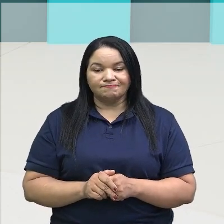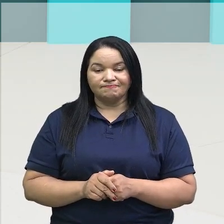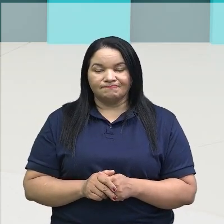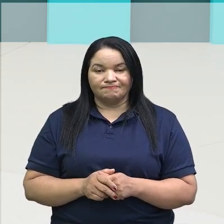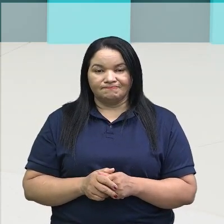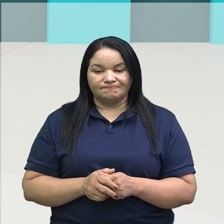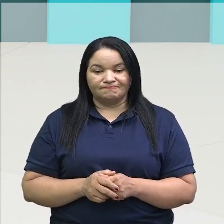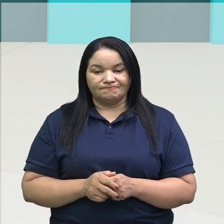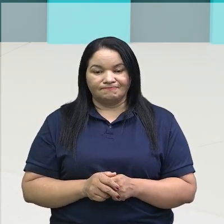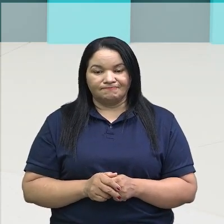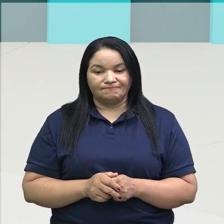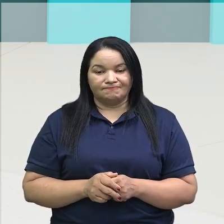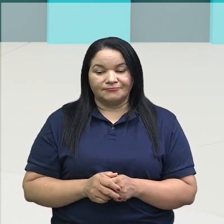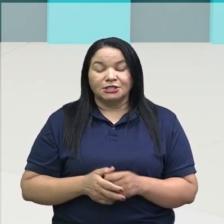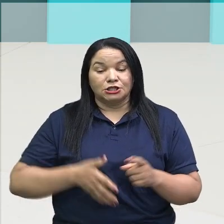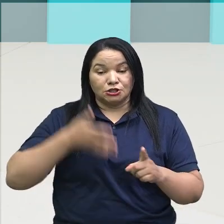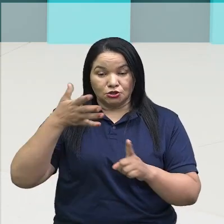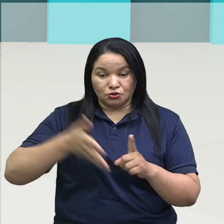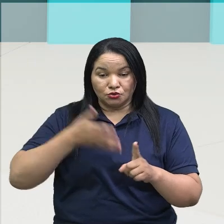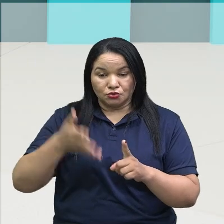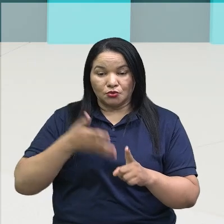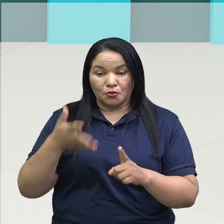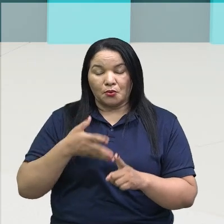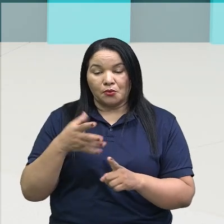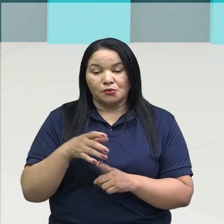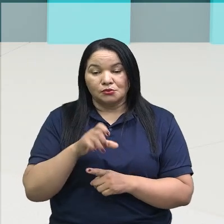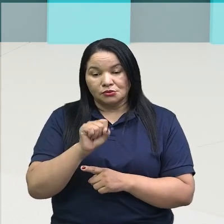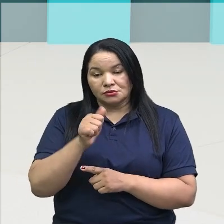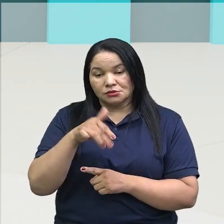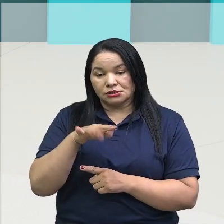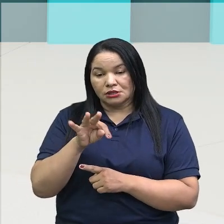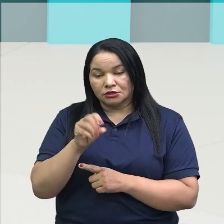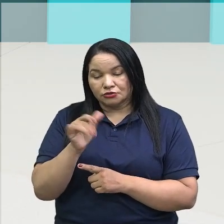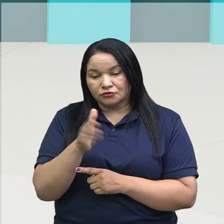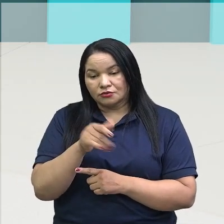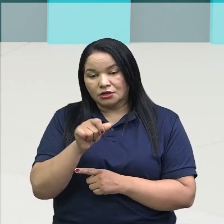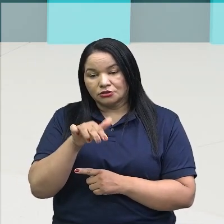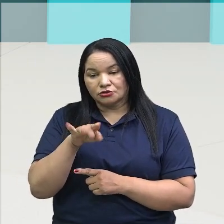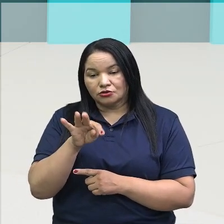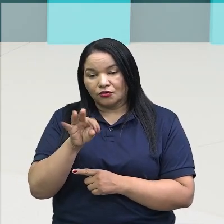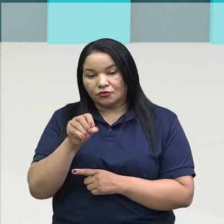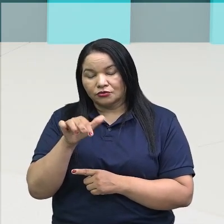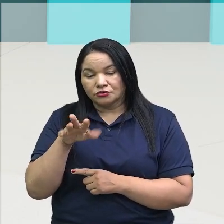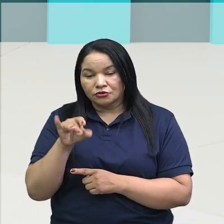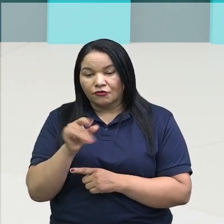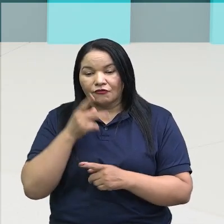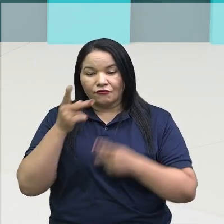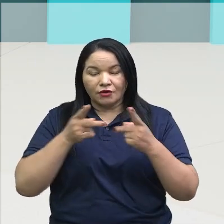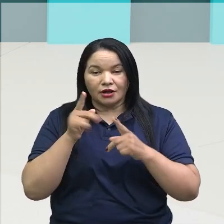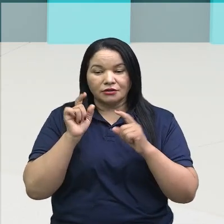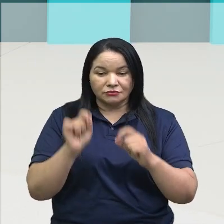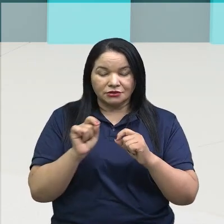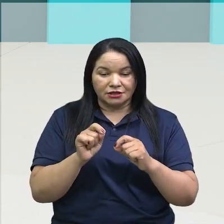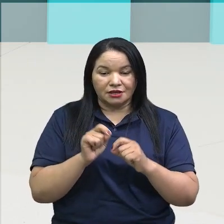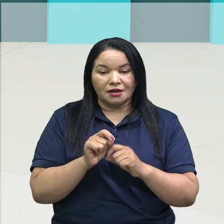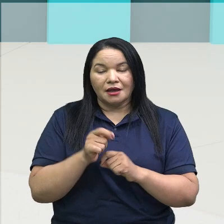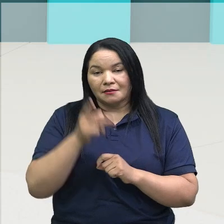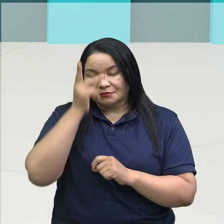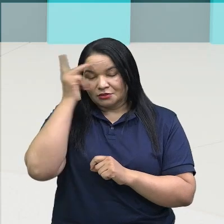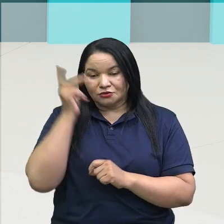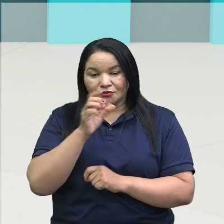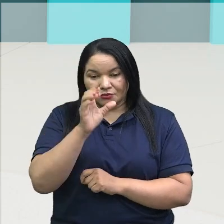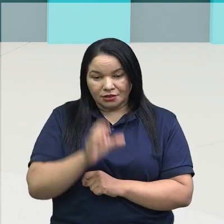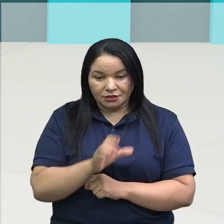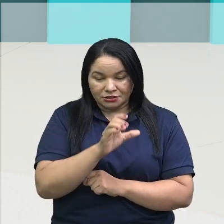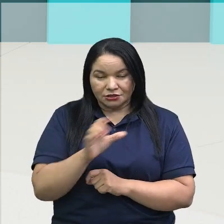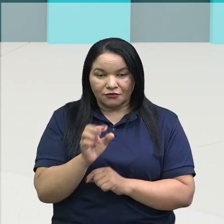E observem como ele vai abordar exatamente a questão do cristão, aquele cristão, como, no caso, uma